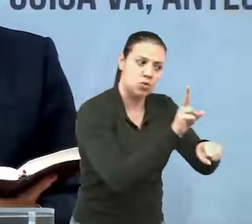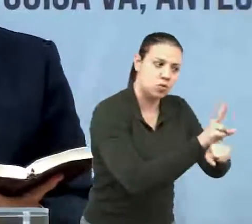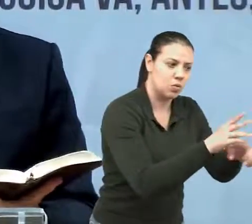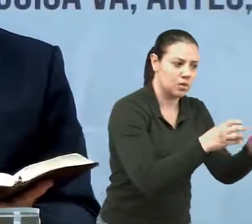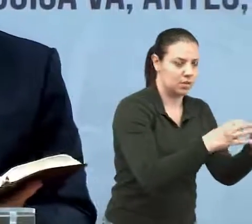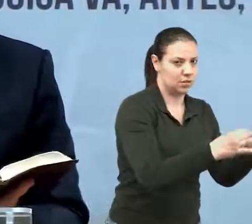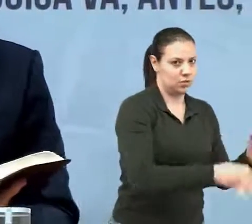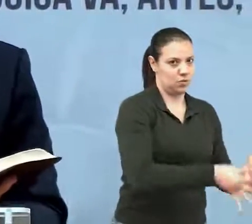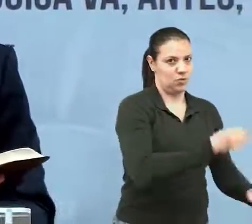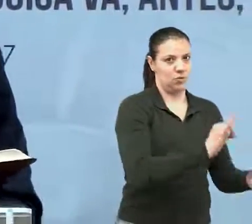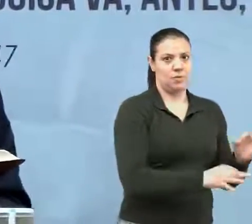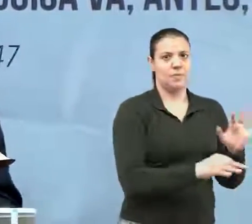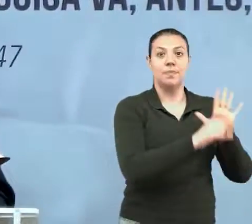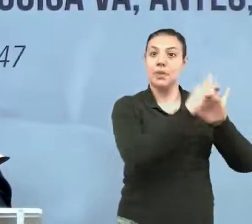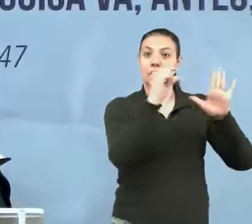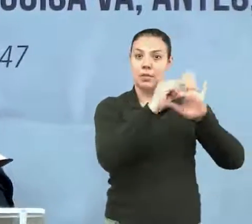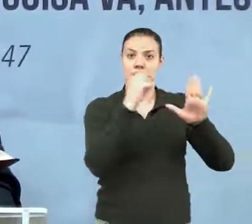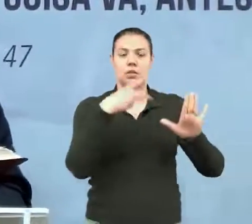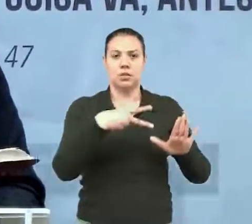versículo 2: